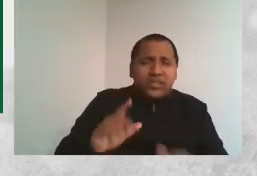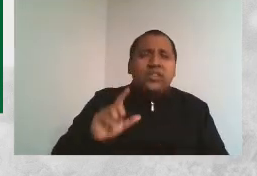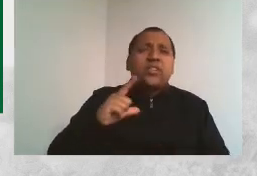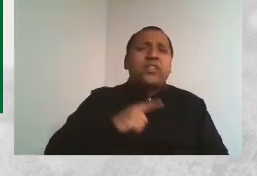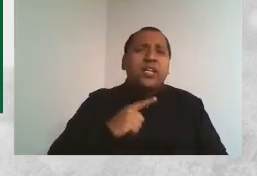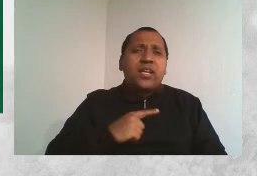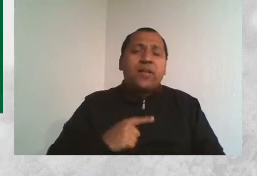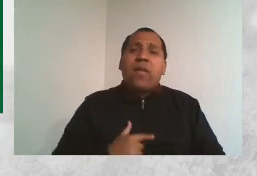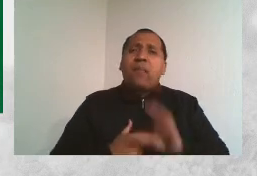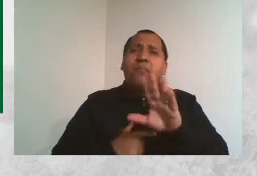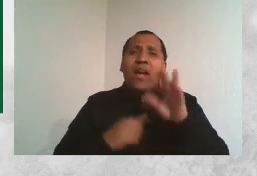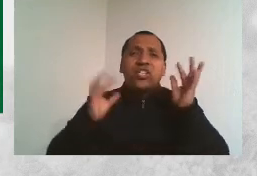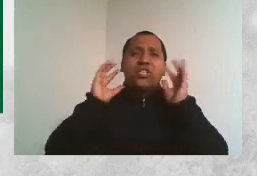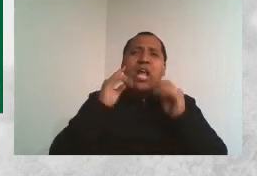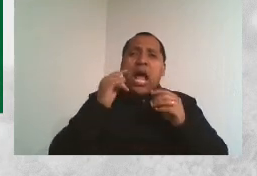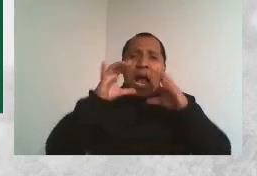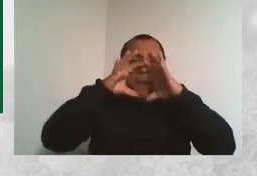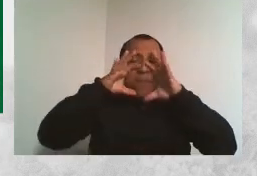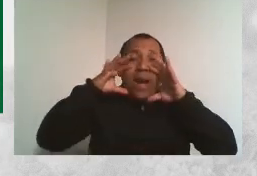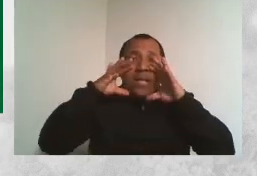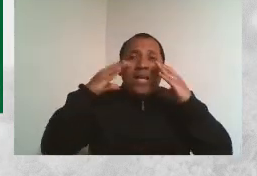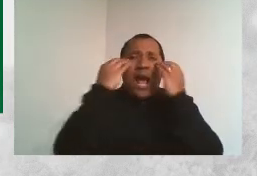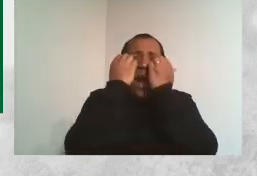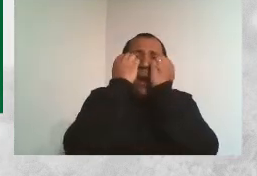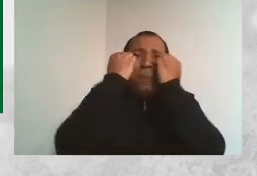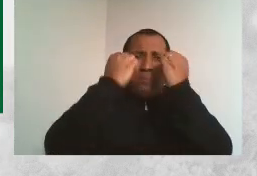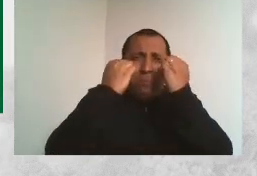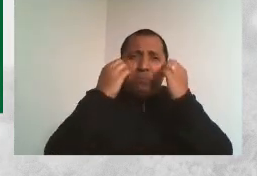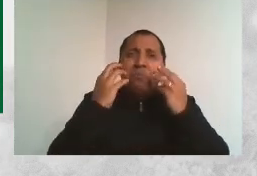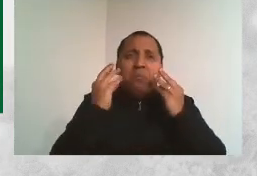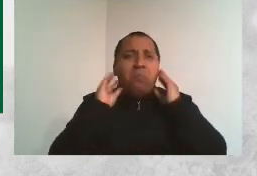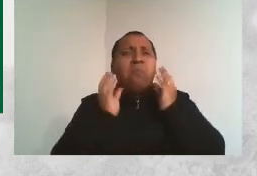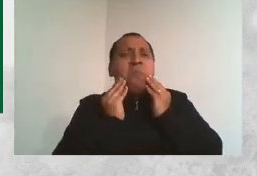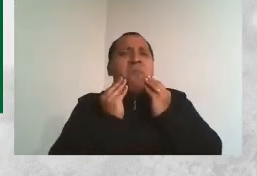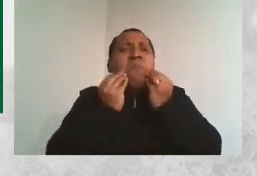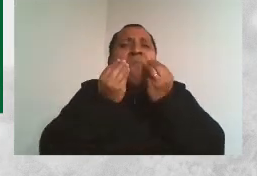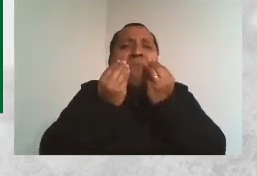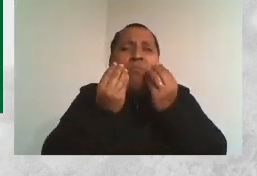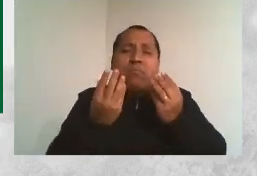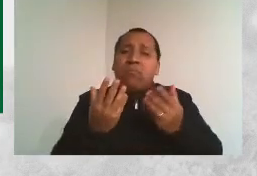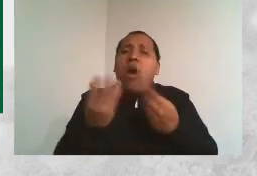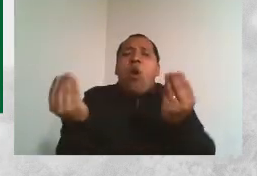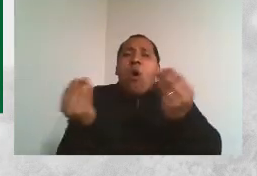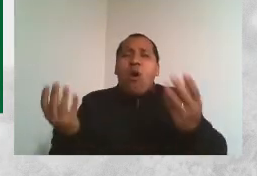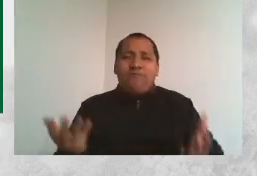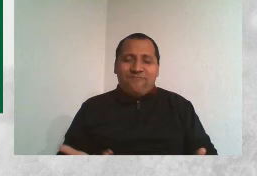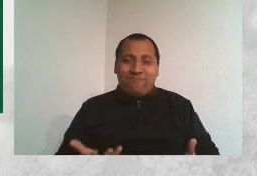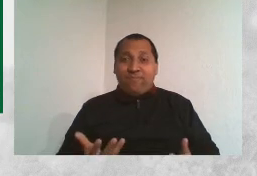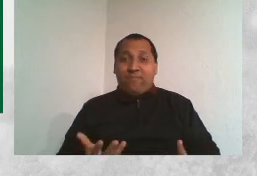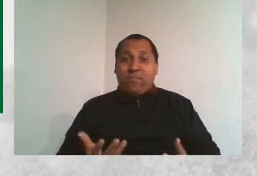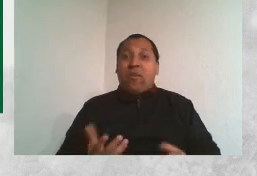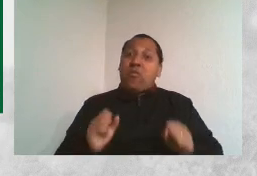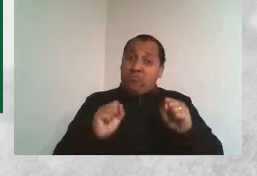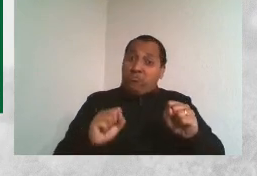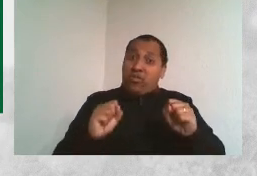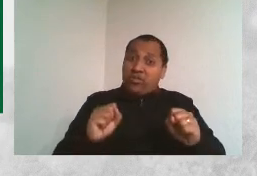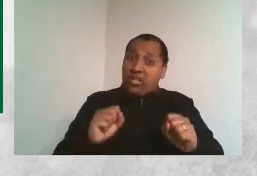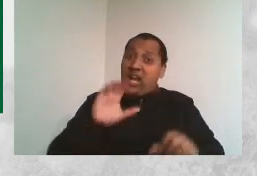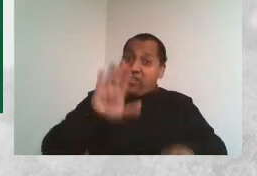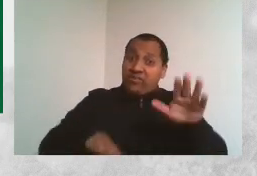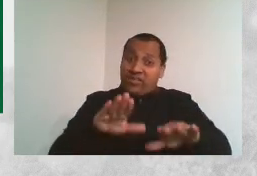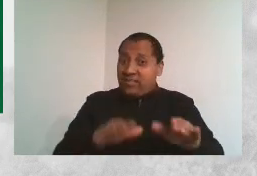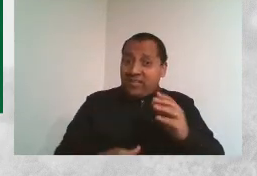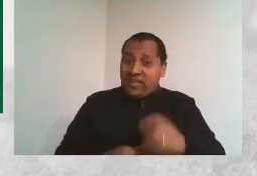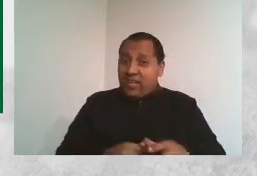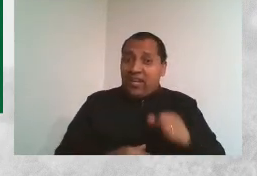máscara. Né, que às vezes a pessoa vai retirar a máscara e também pode acabar se contaminando. Então, no nosso